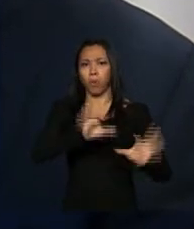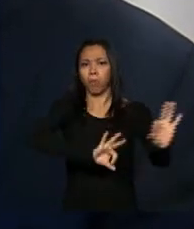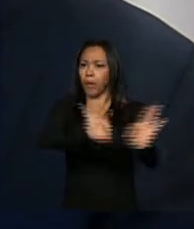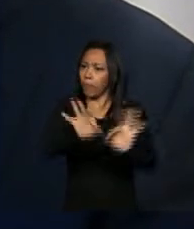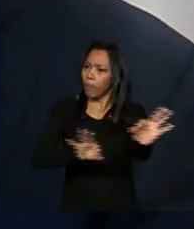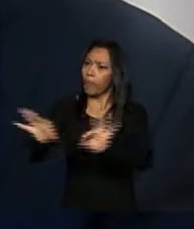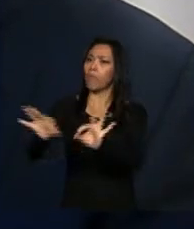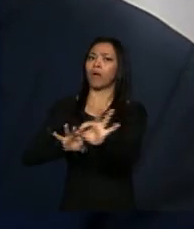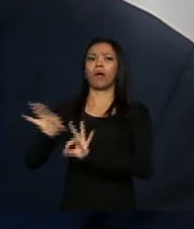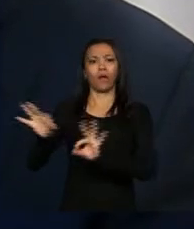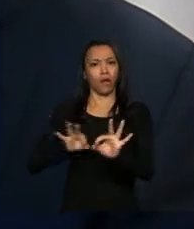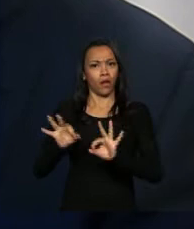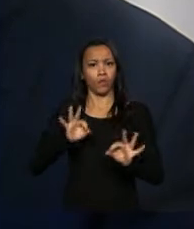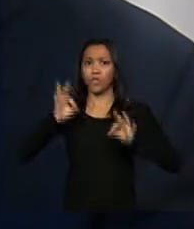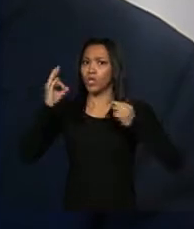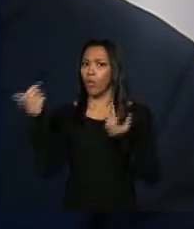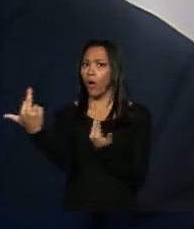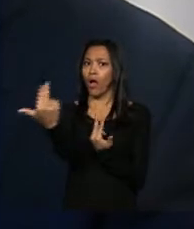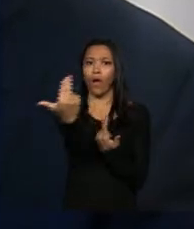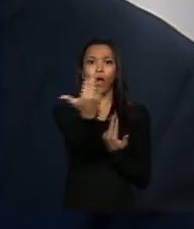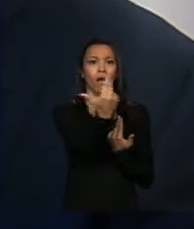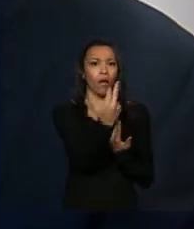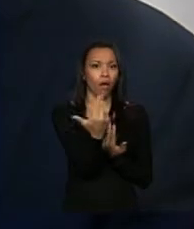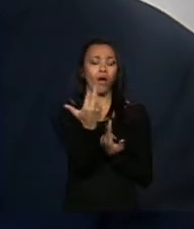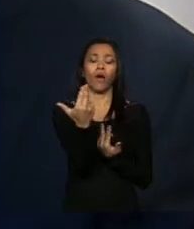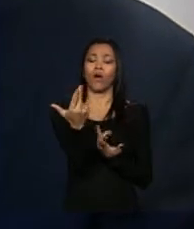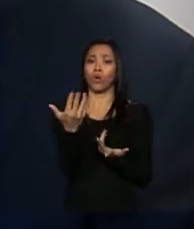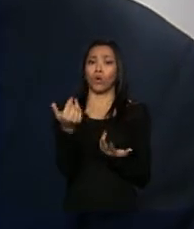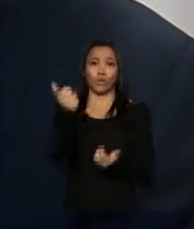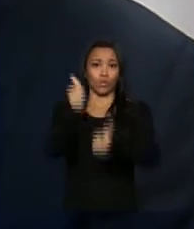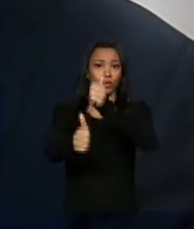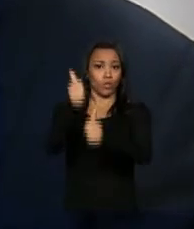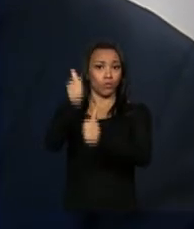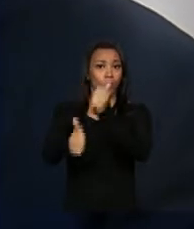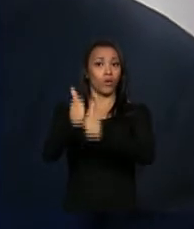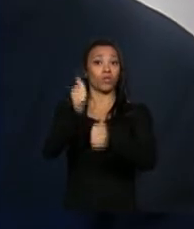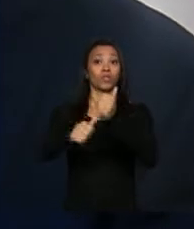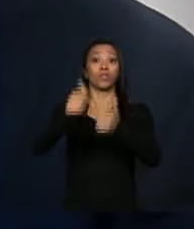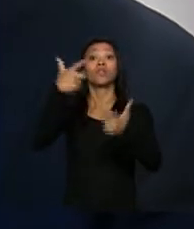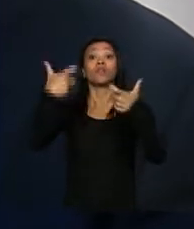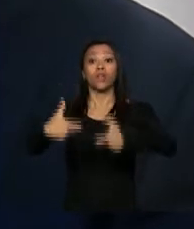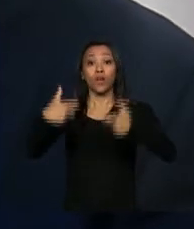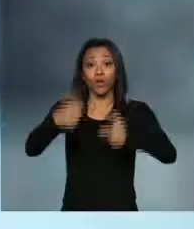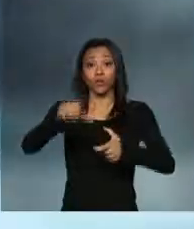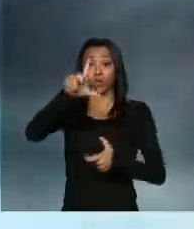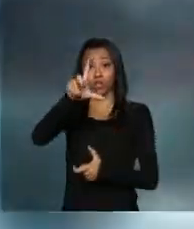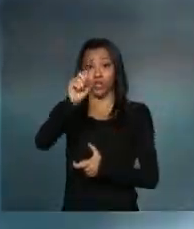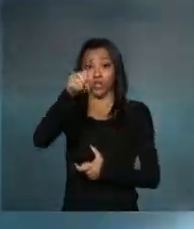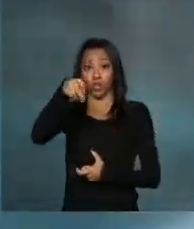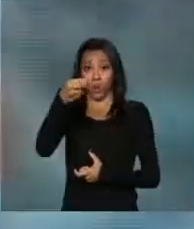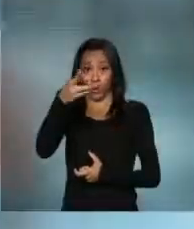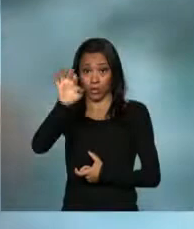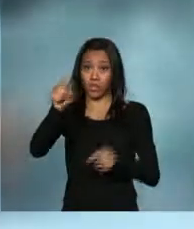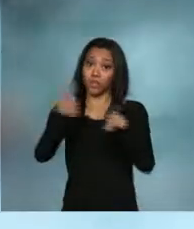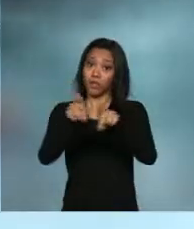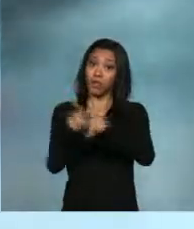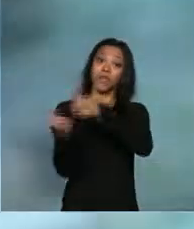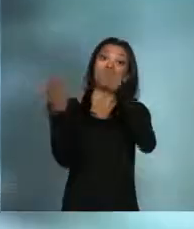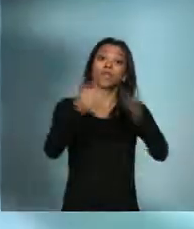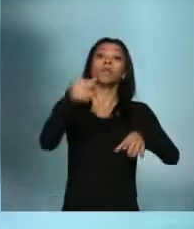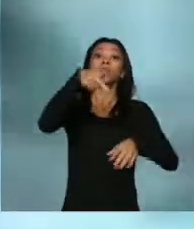que se iguala, né, tanto aos Jogos de Londres como também de Pequim, e com avanços até. Pelo menos